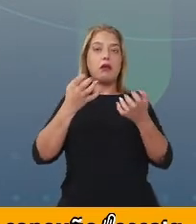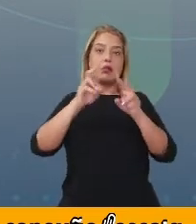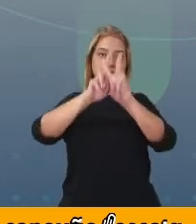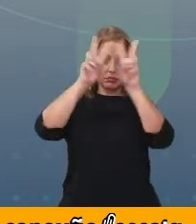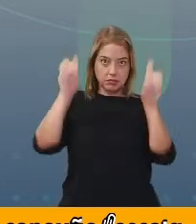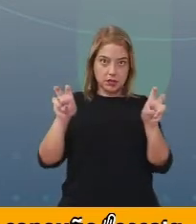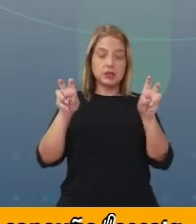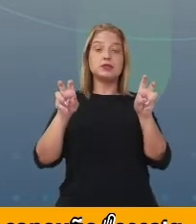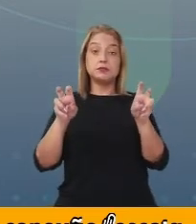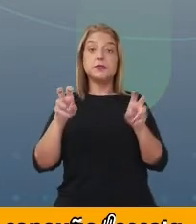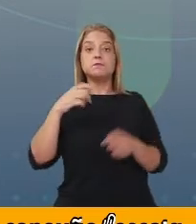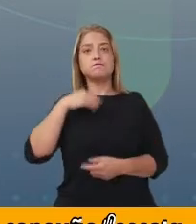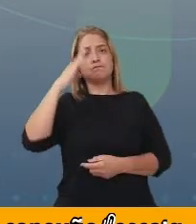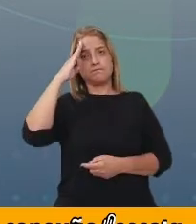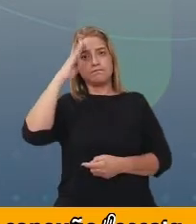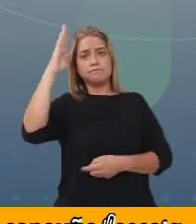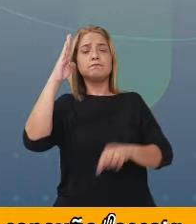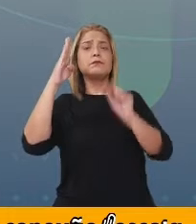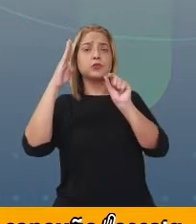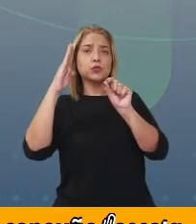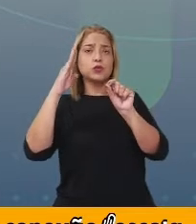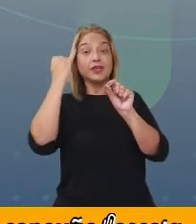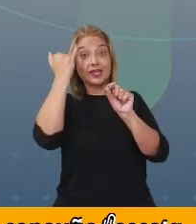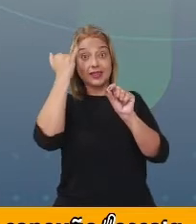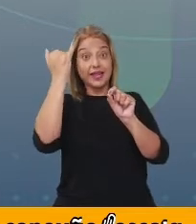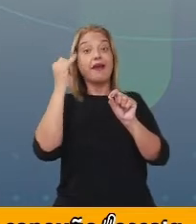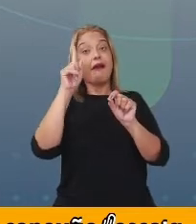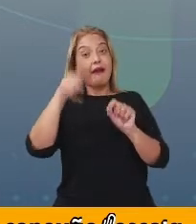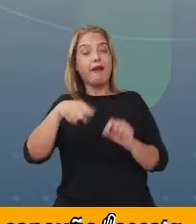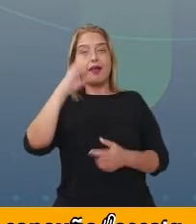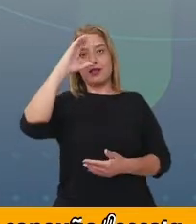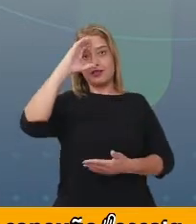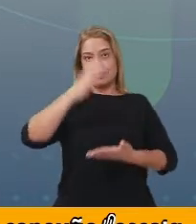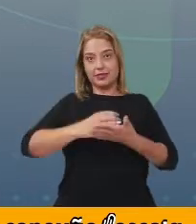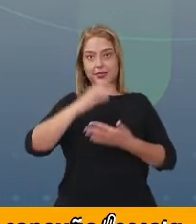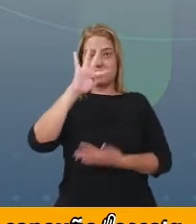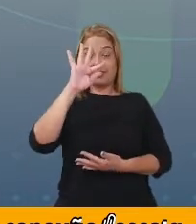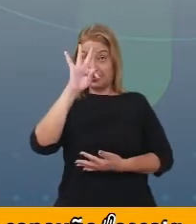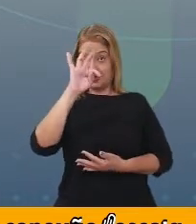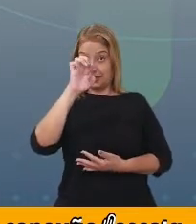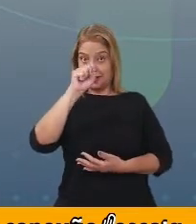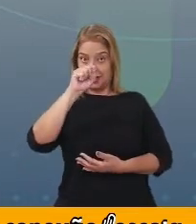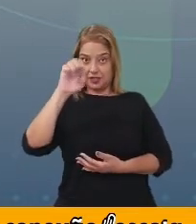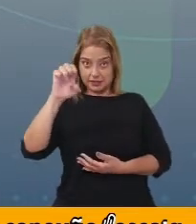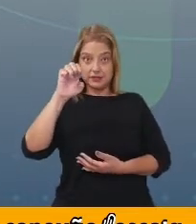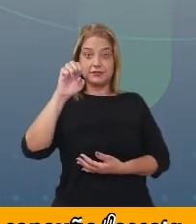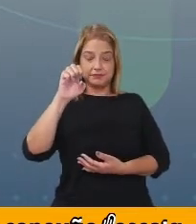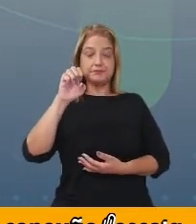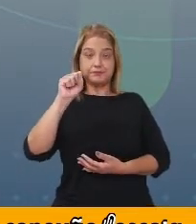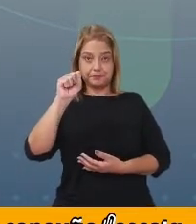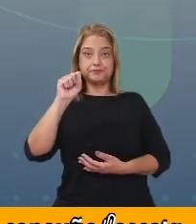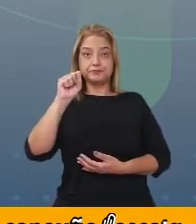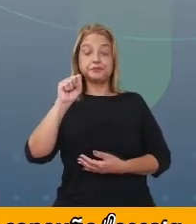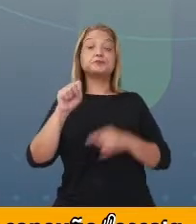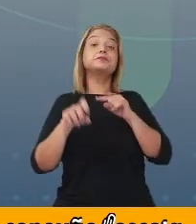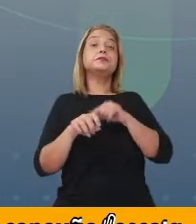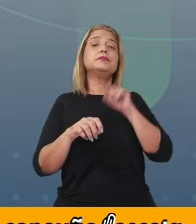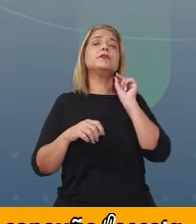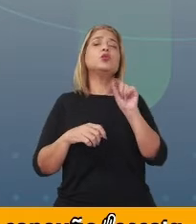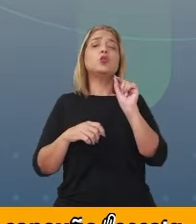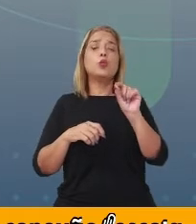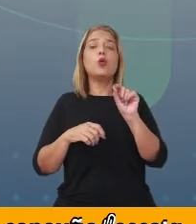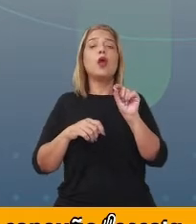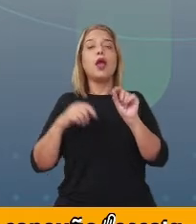você já sabe que a ideia central é chamada de tese. Bem, a tese, então, é esse ponto de